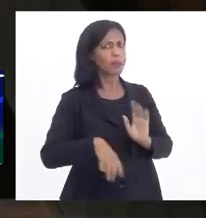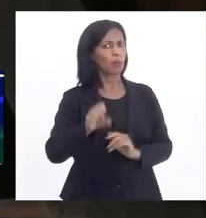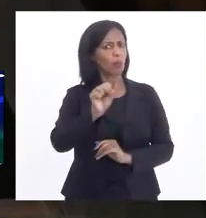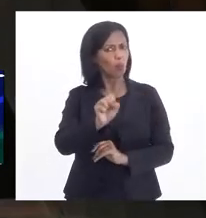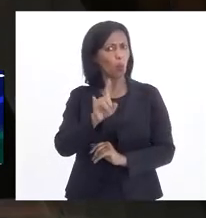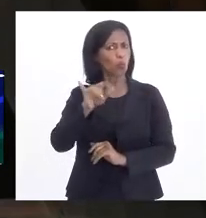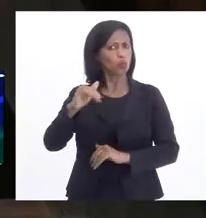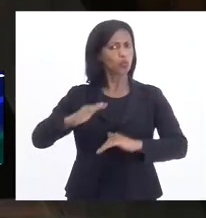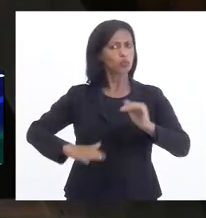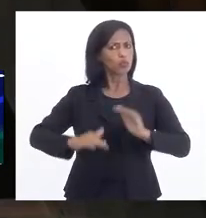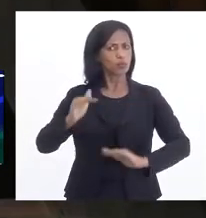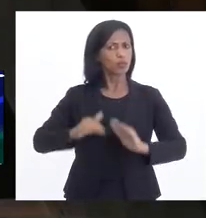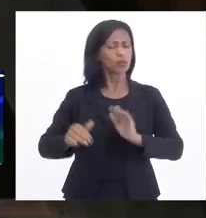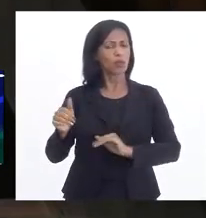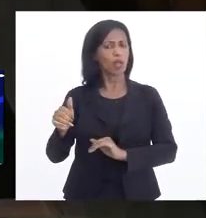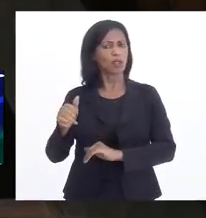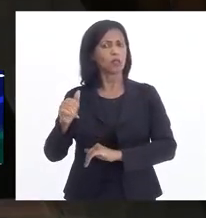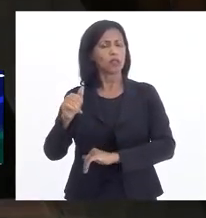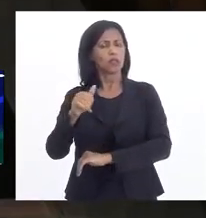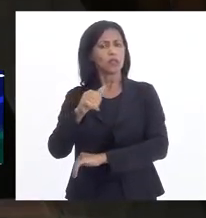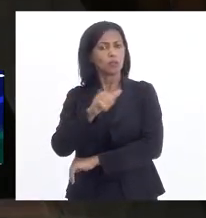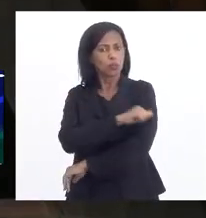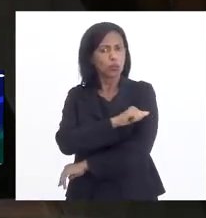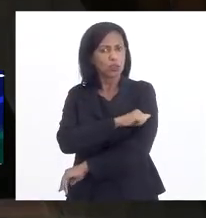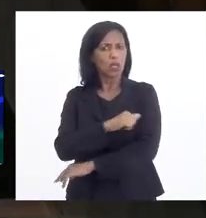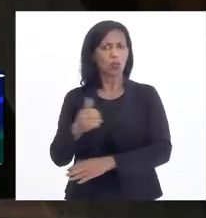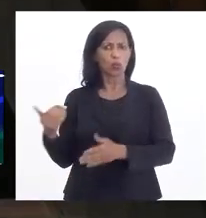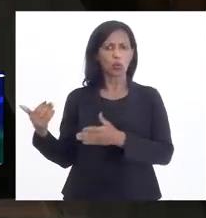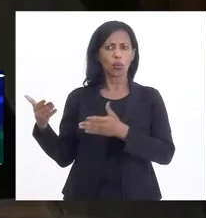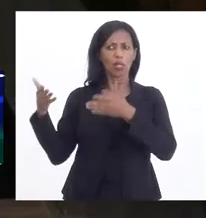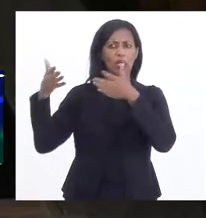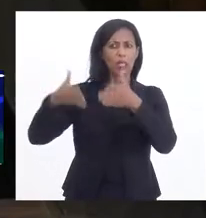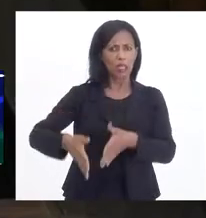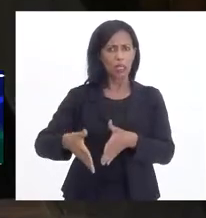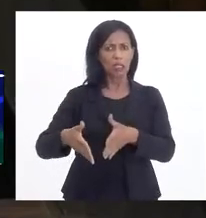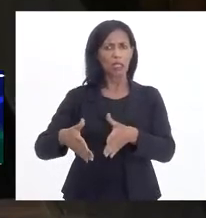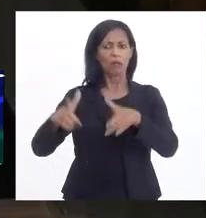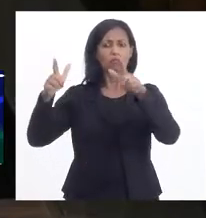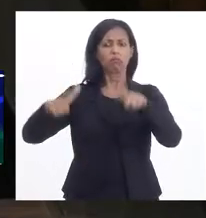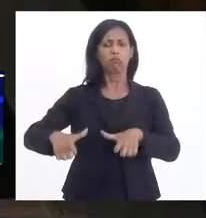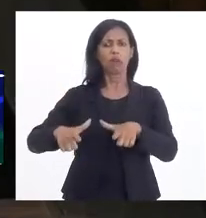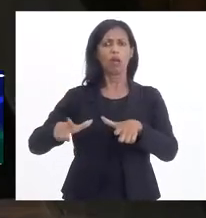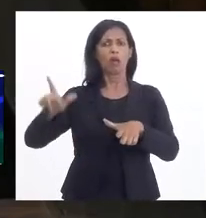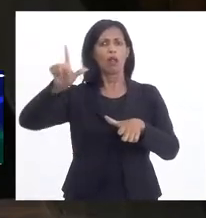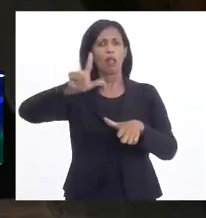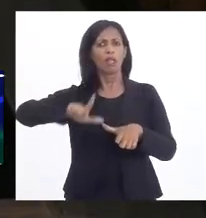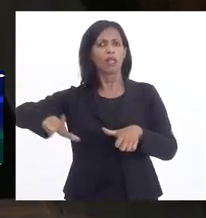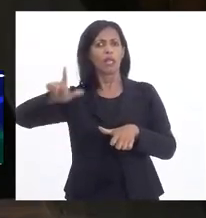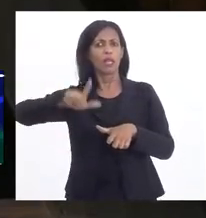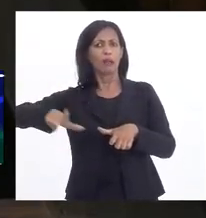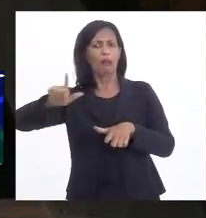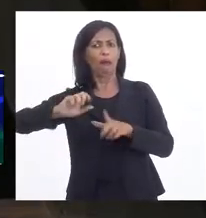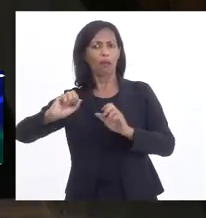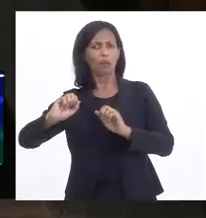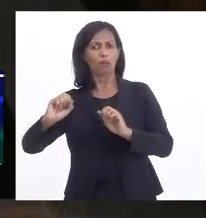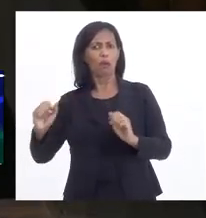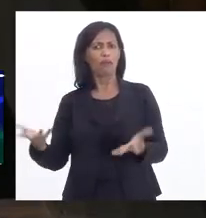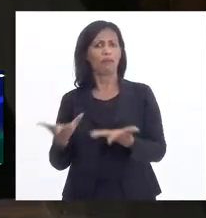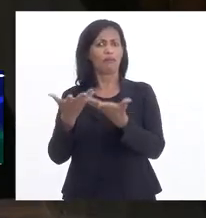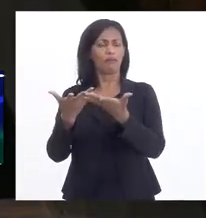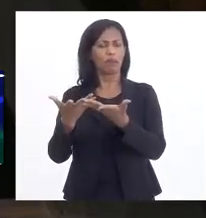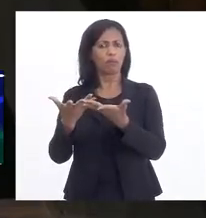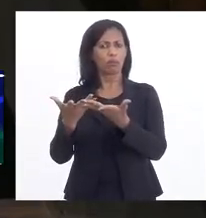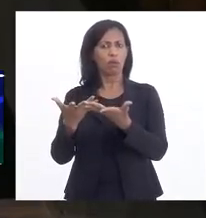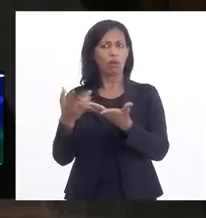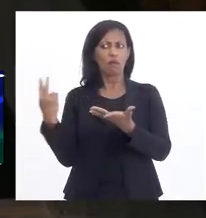8 dias para os seus profissionais da educação e seus alunos, numa ida improvisada ao evento literário, em valores superiores ao